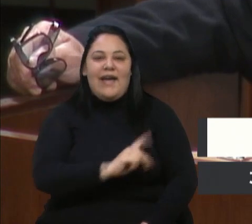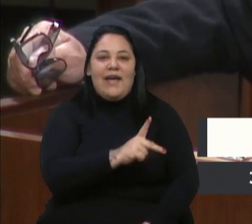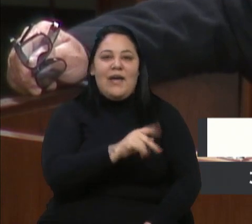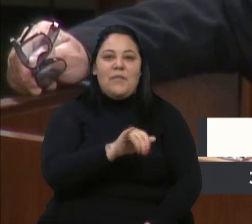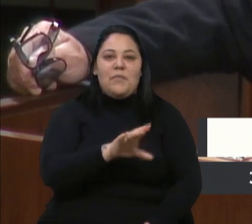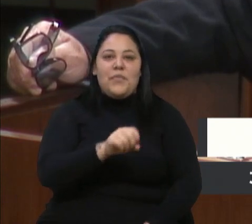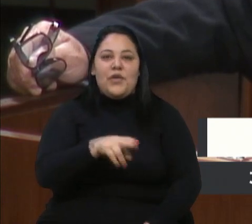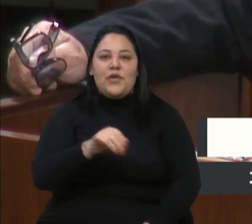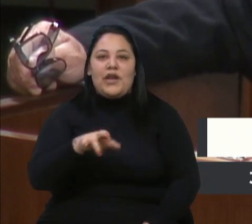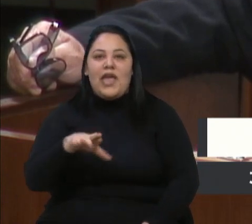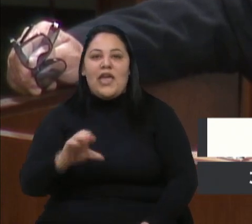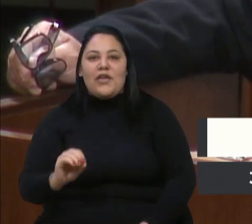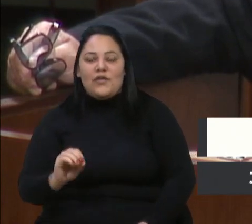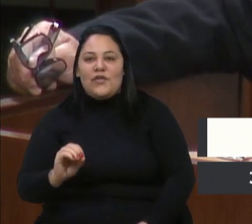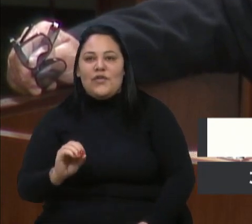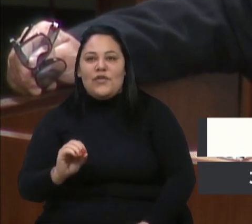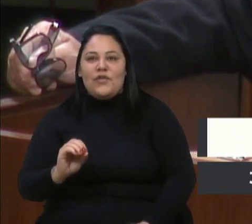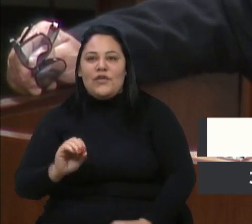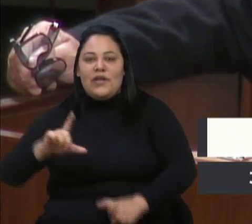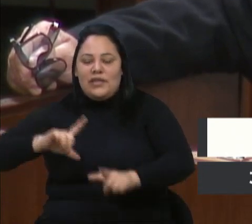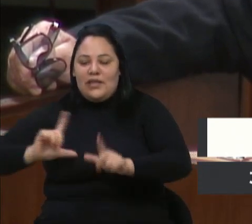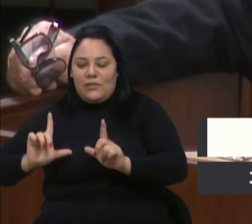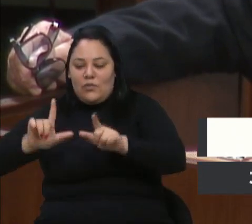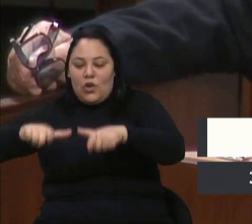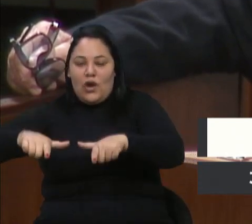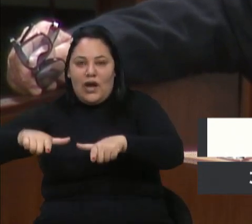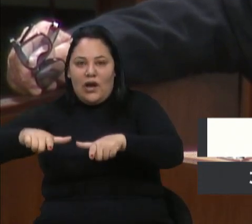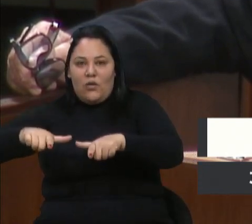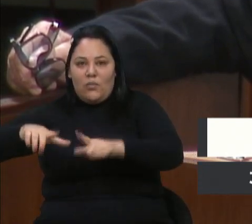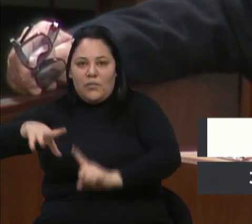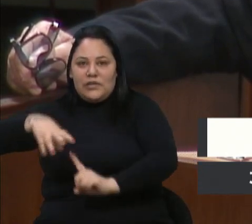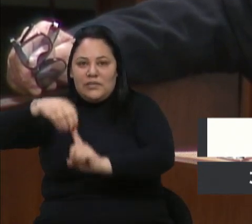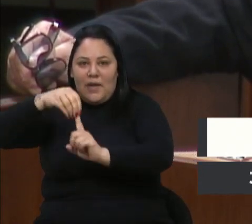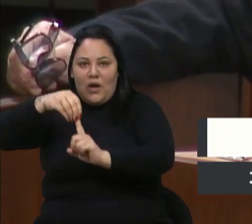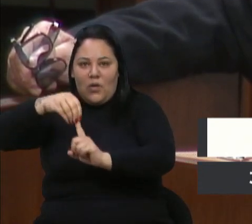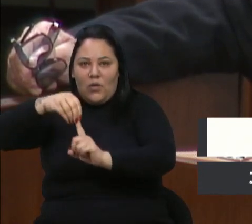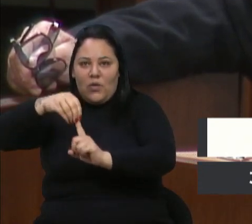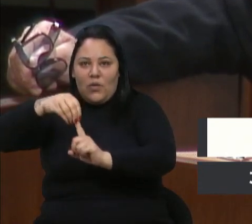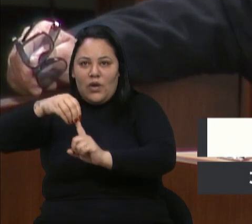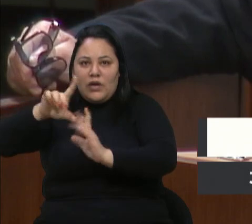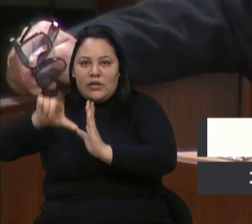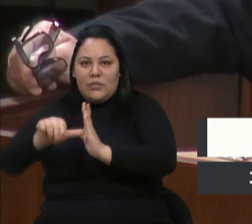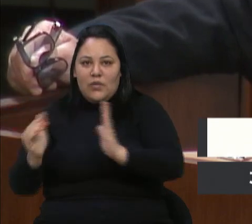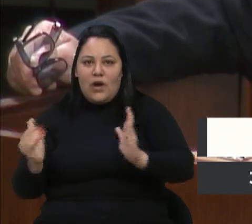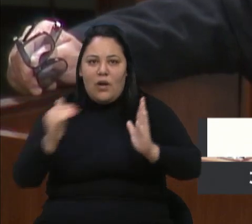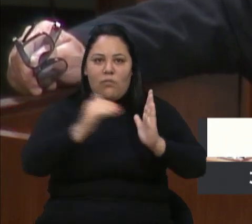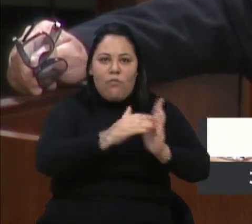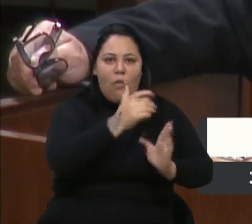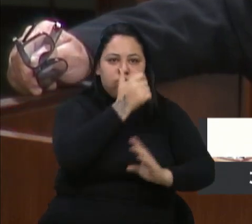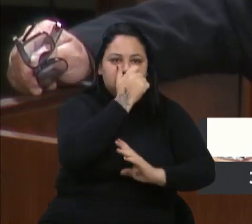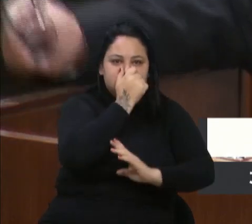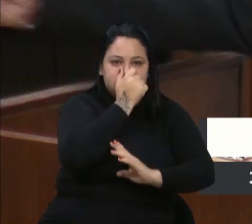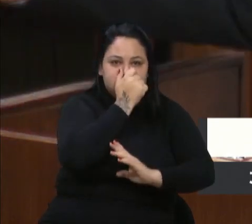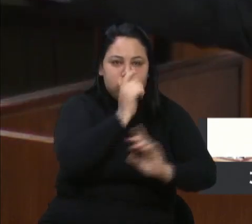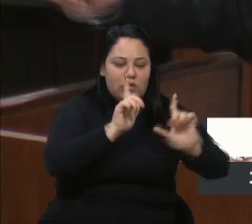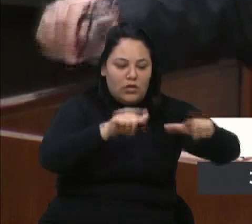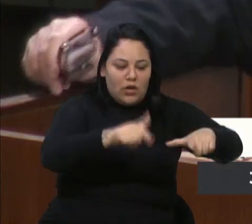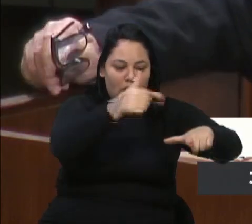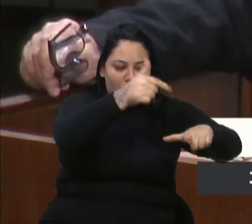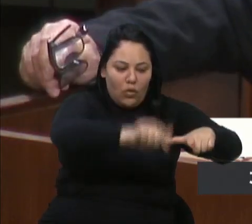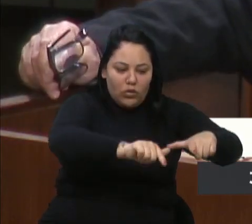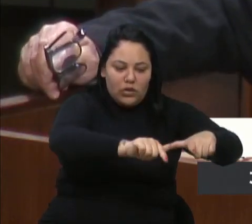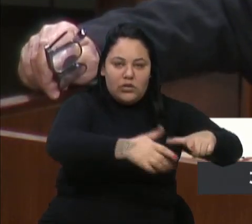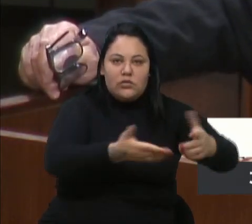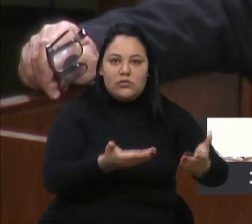de transbordo e depois um ônibus lotado segue até o centro ou até outra estação de transbordo. E na região